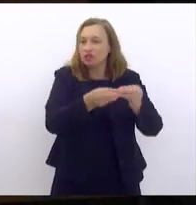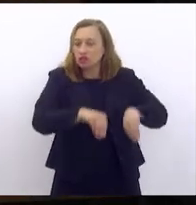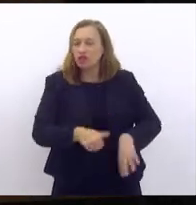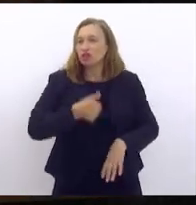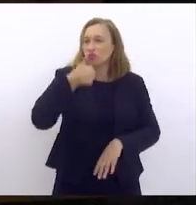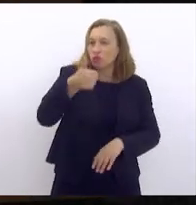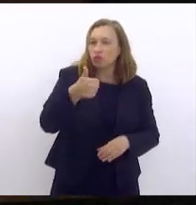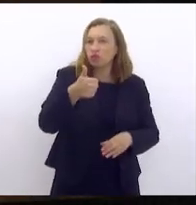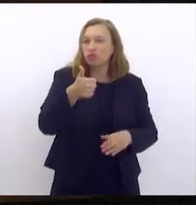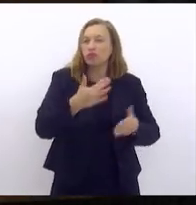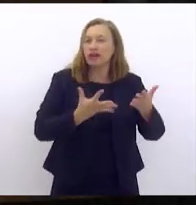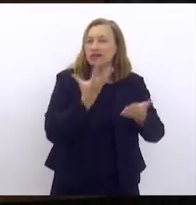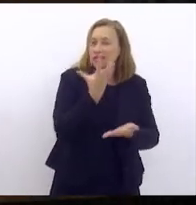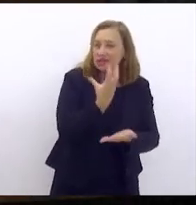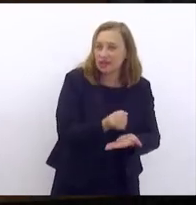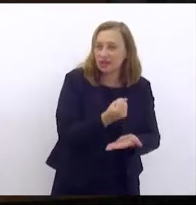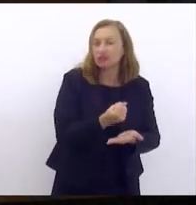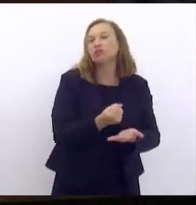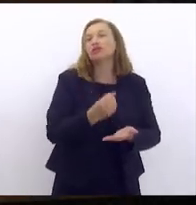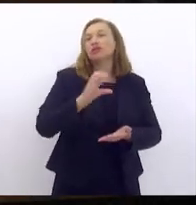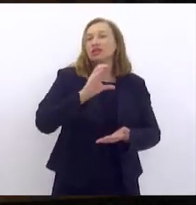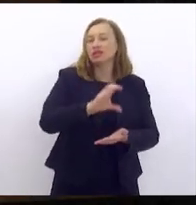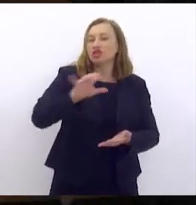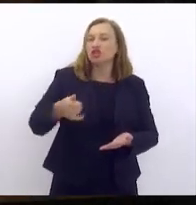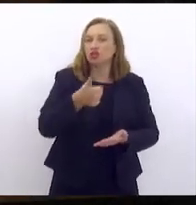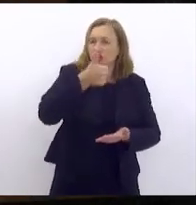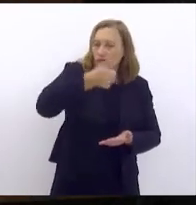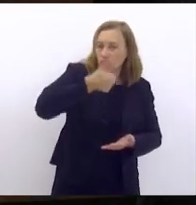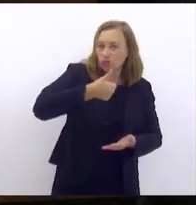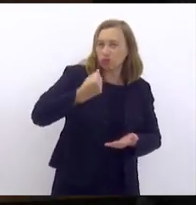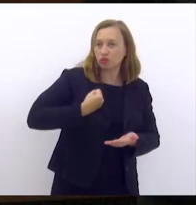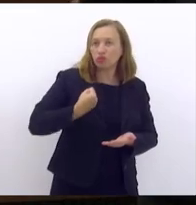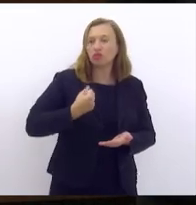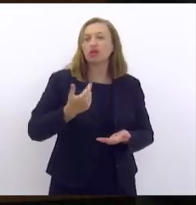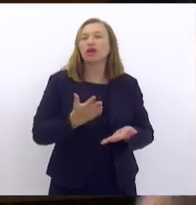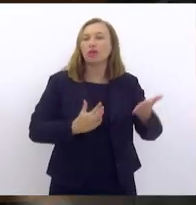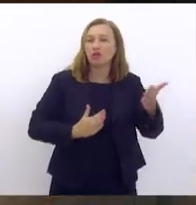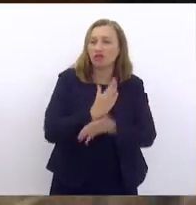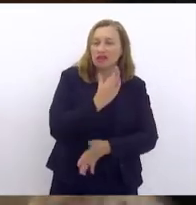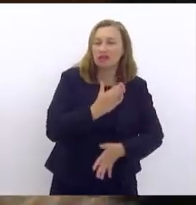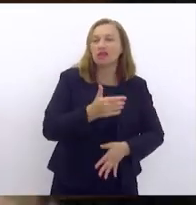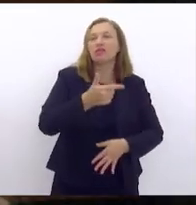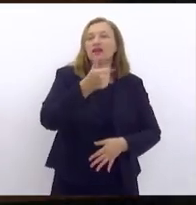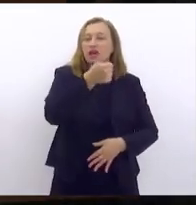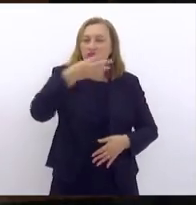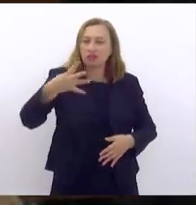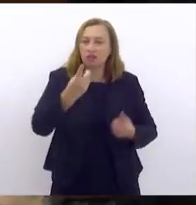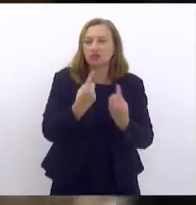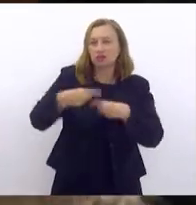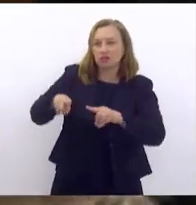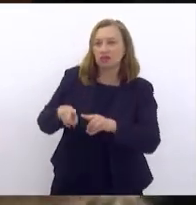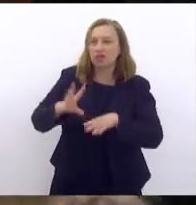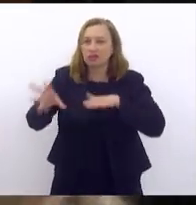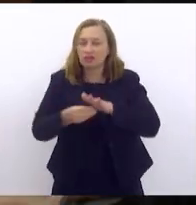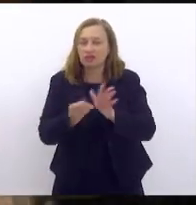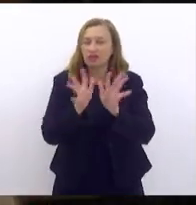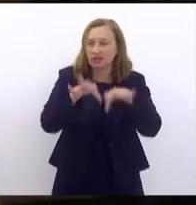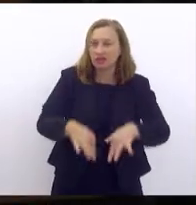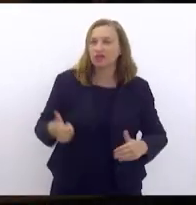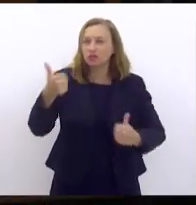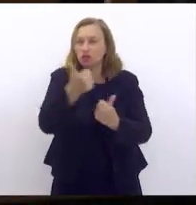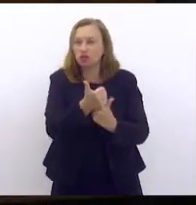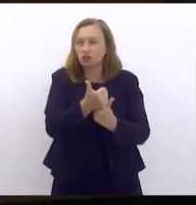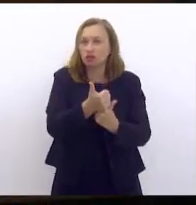pela emenda 1 da CCJ, número 15 e 16 pela aprovação da emenda 14, contrário às demais emendas, concluindo por